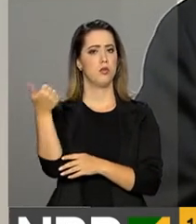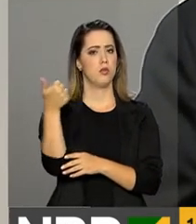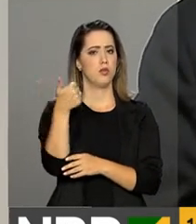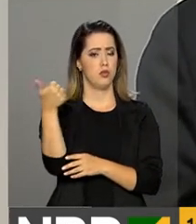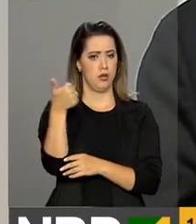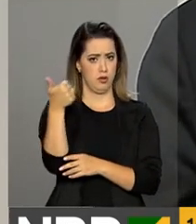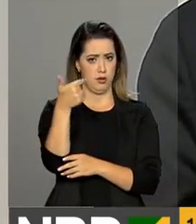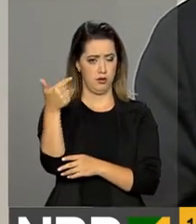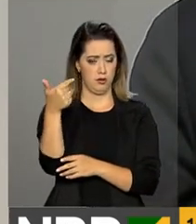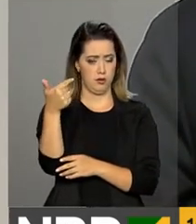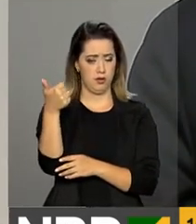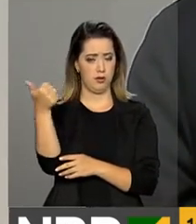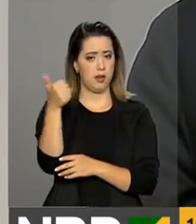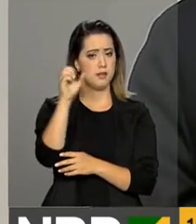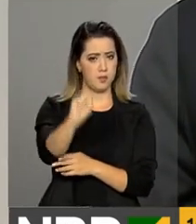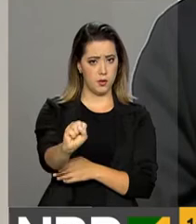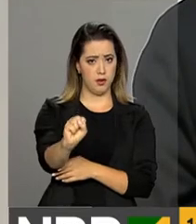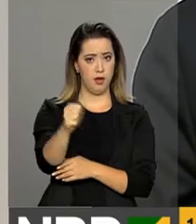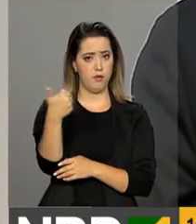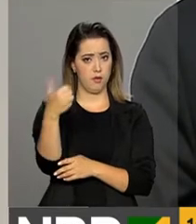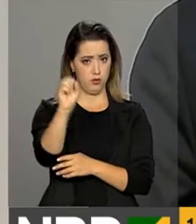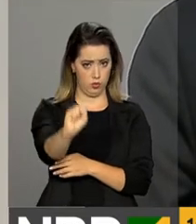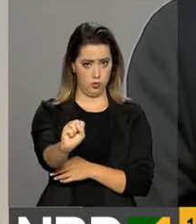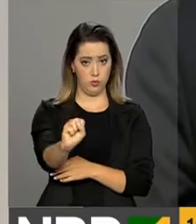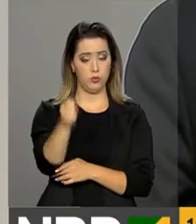18ª edição